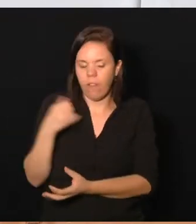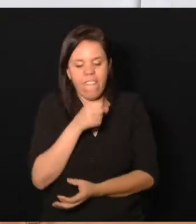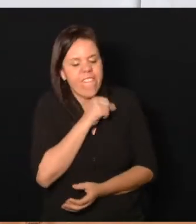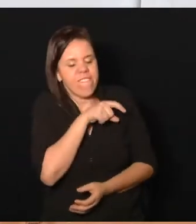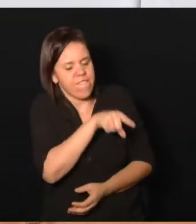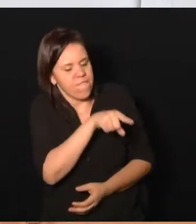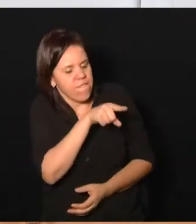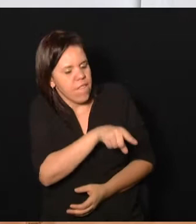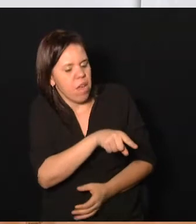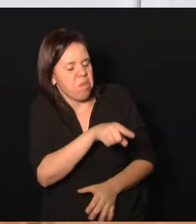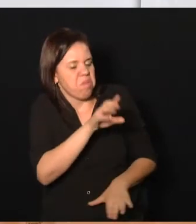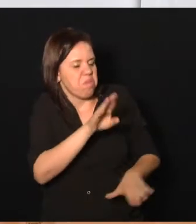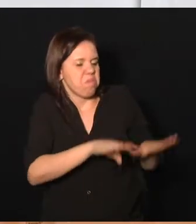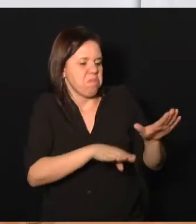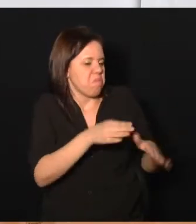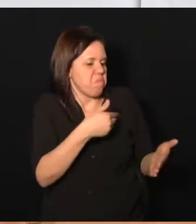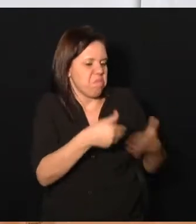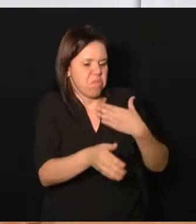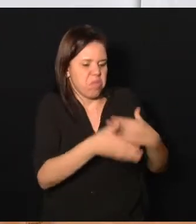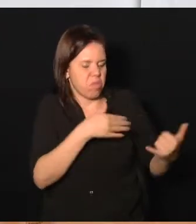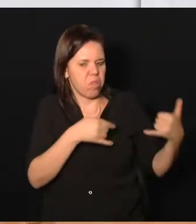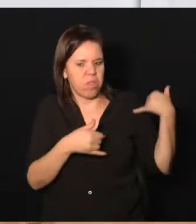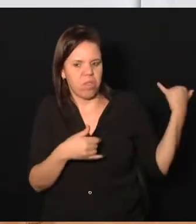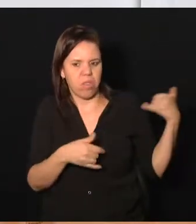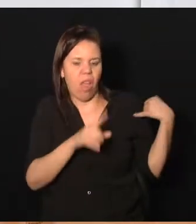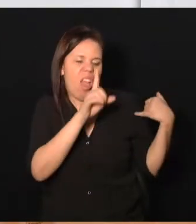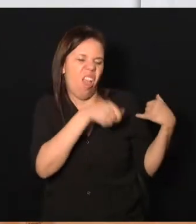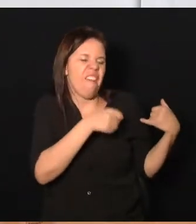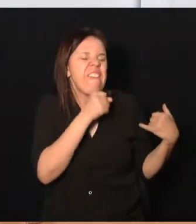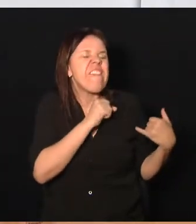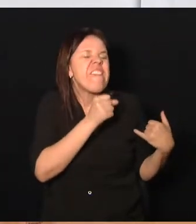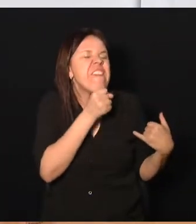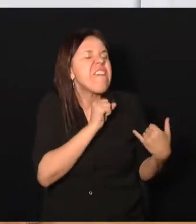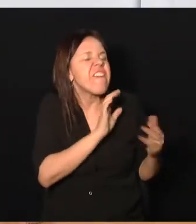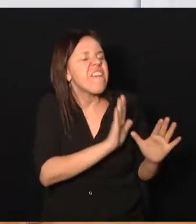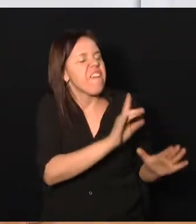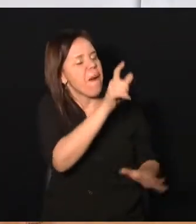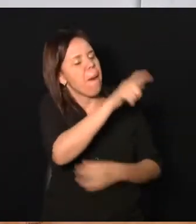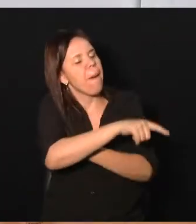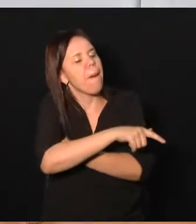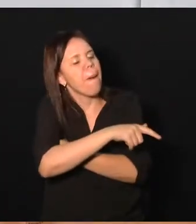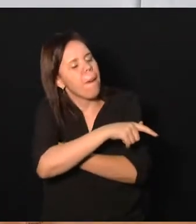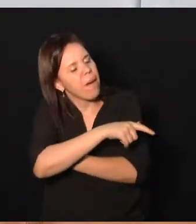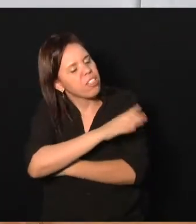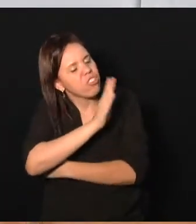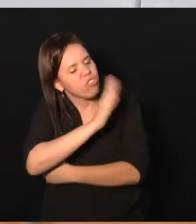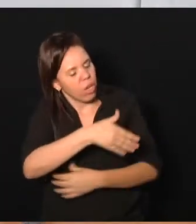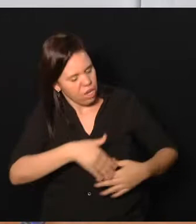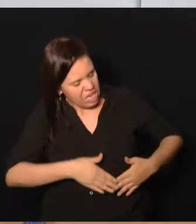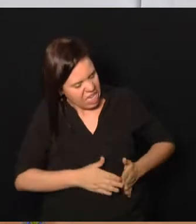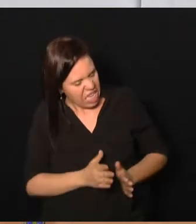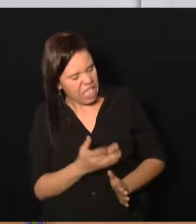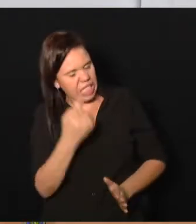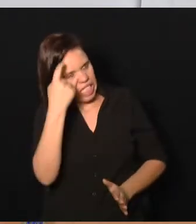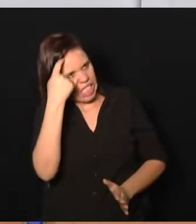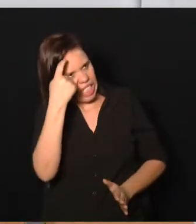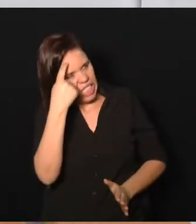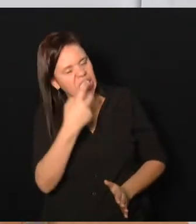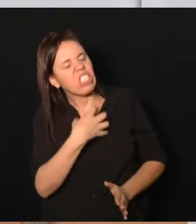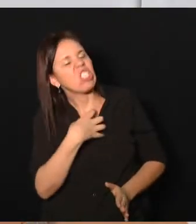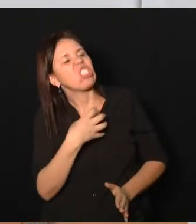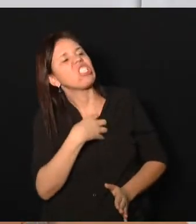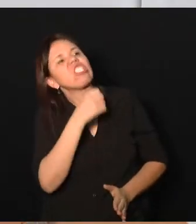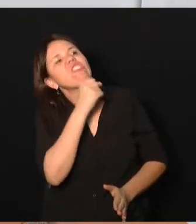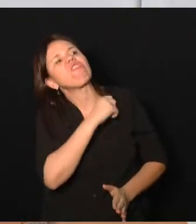que, independentemente da idade, é velho. Aquela pessoa que já nasce velha, aquela pessoa